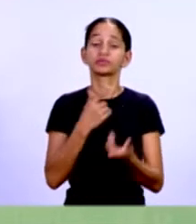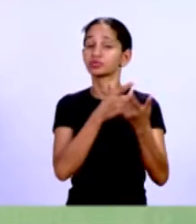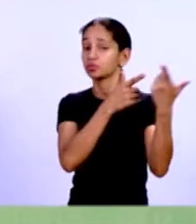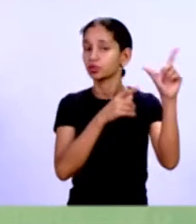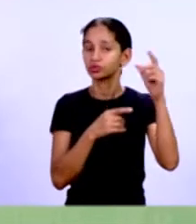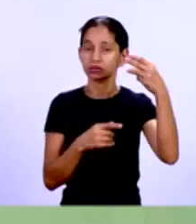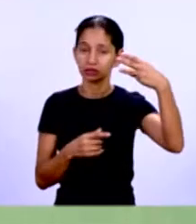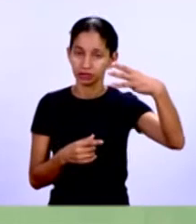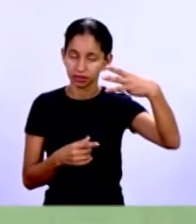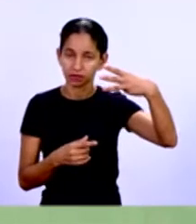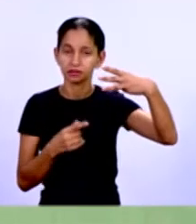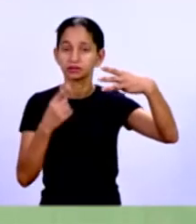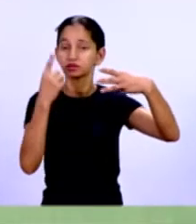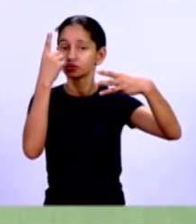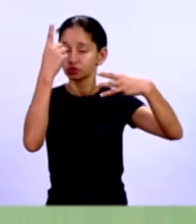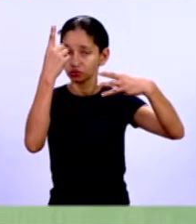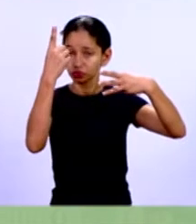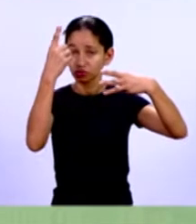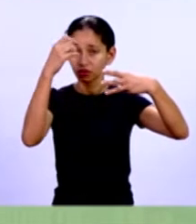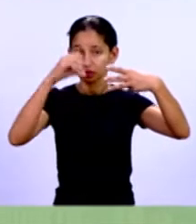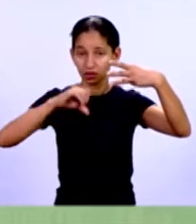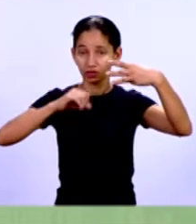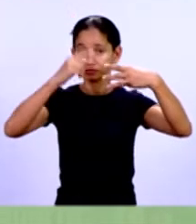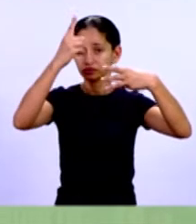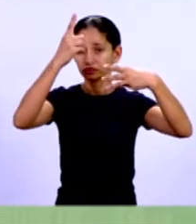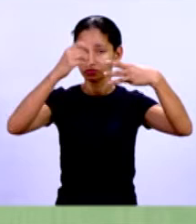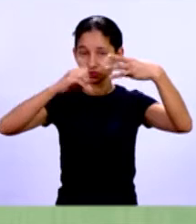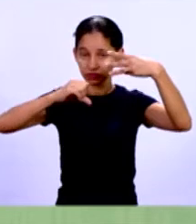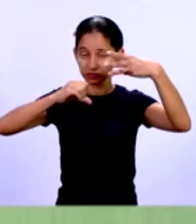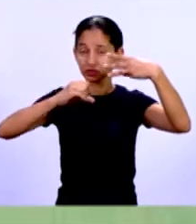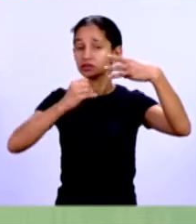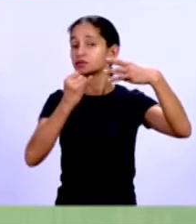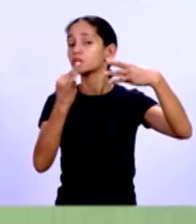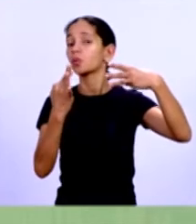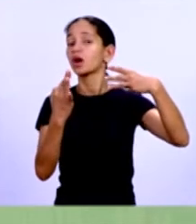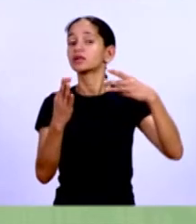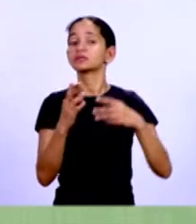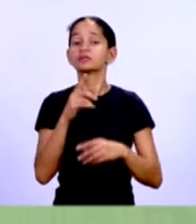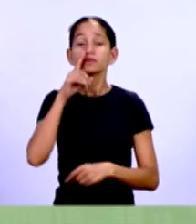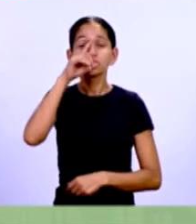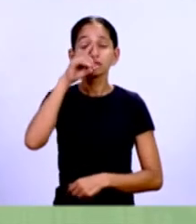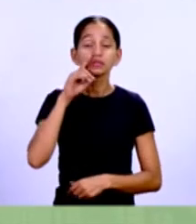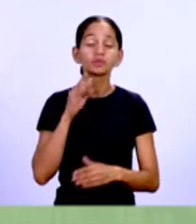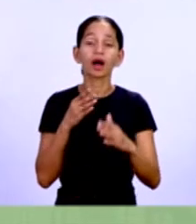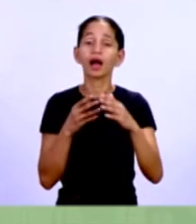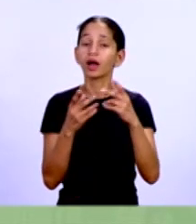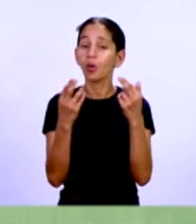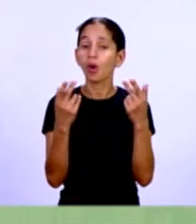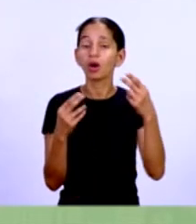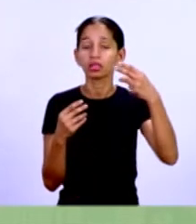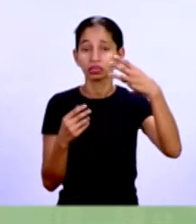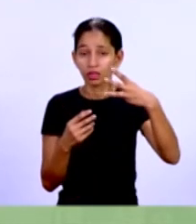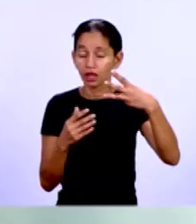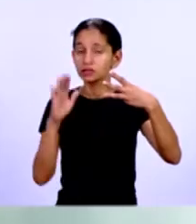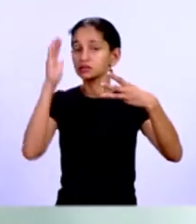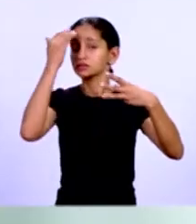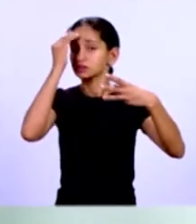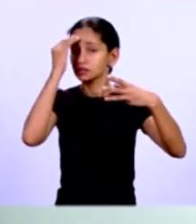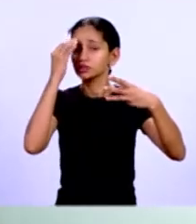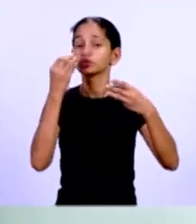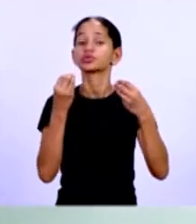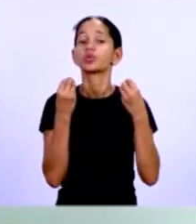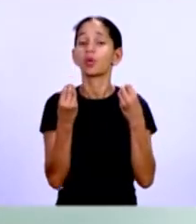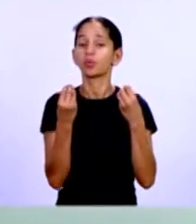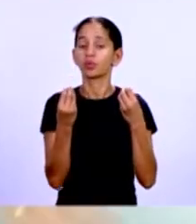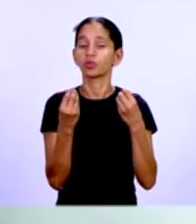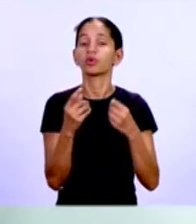Numa escala de 1 a 9, o risco é igual a 3. Então, a gente pode interpretar esse dado, que ele é um dado